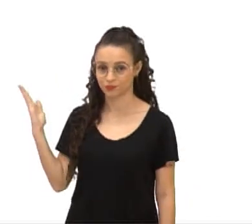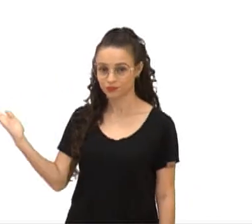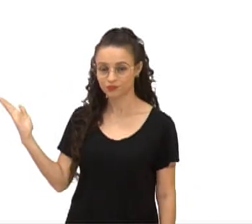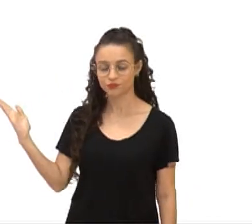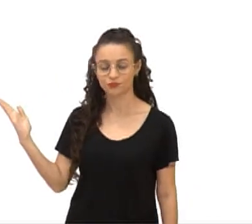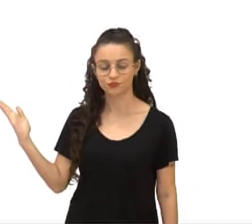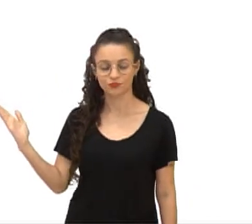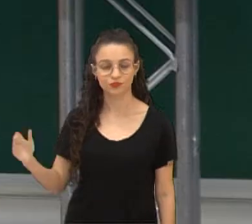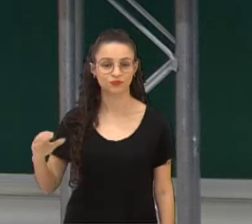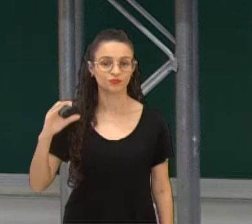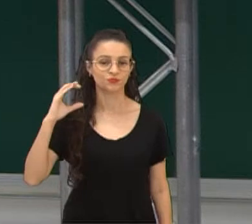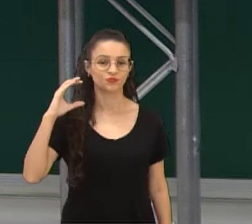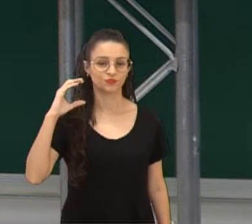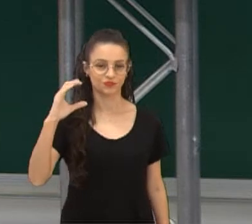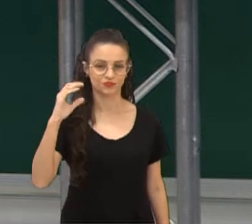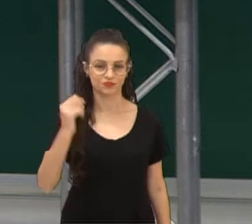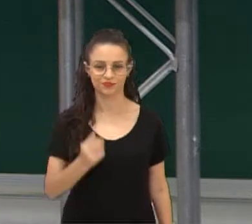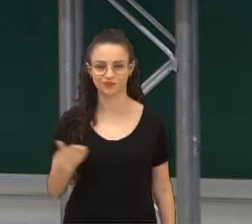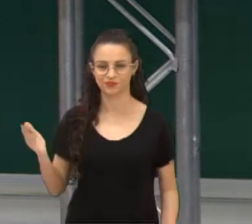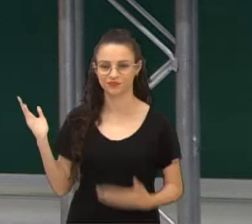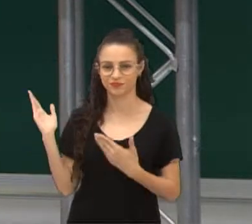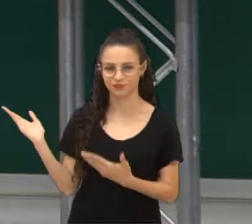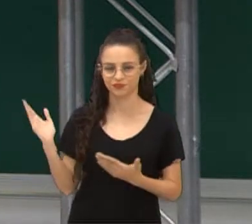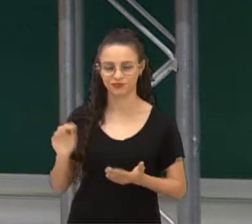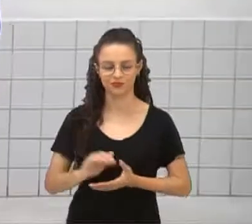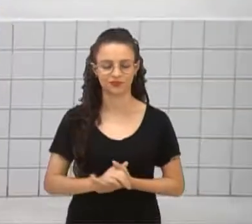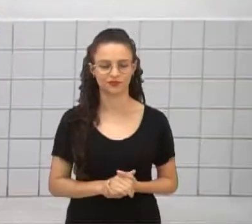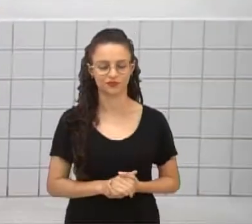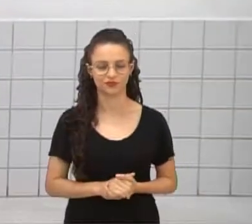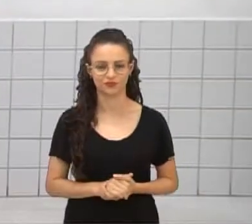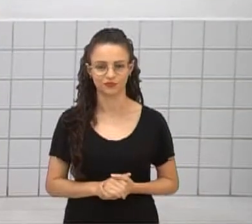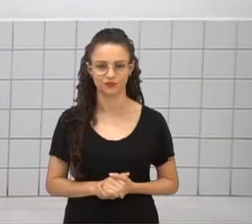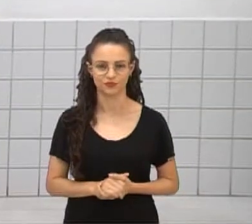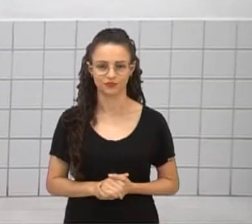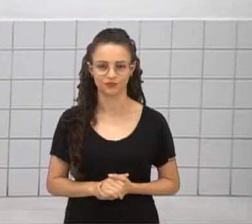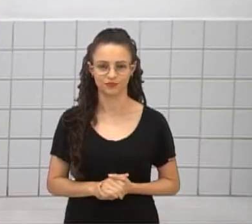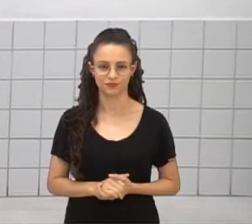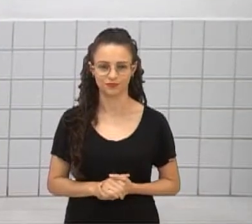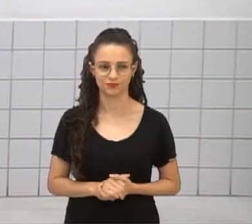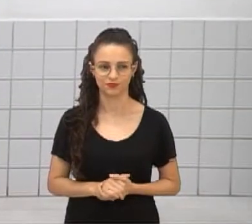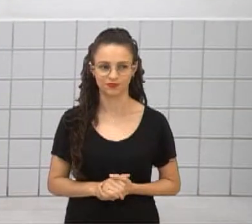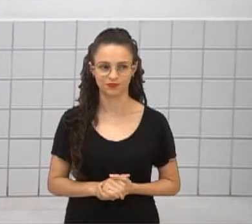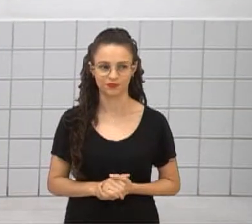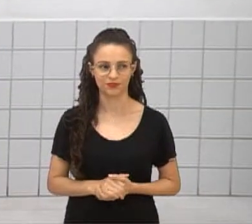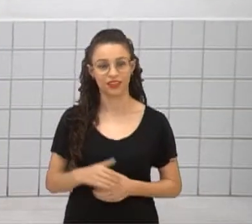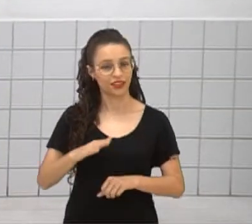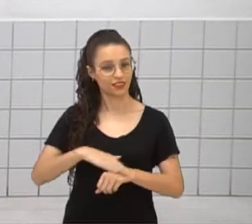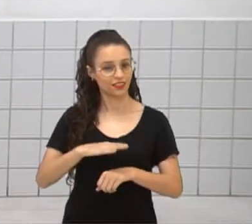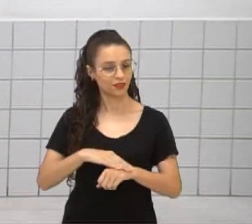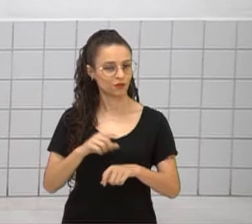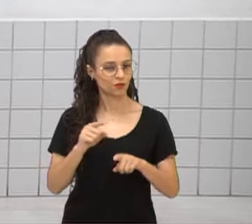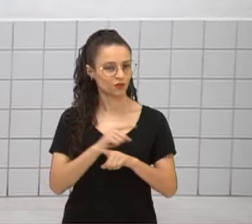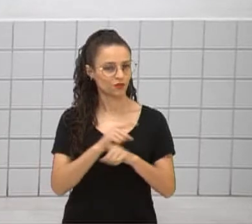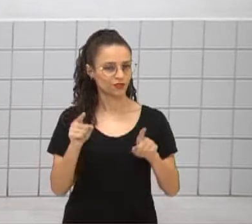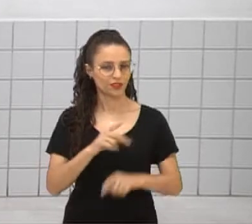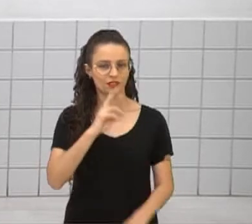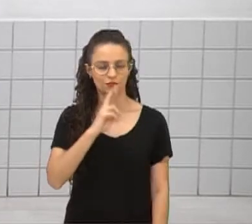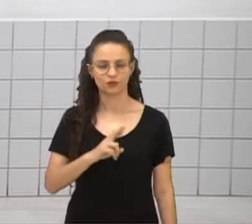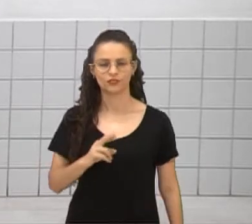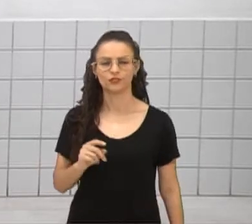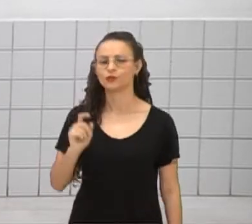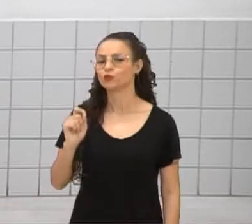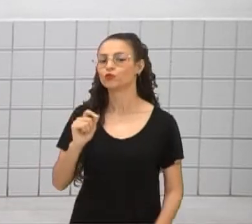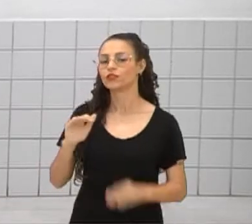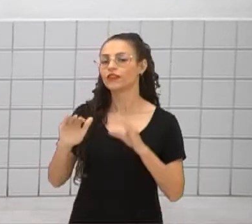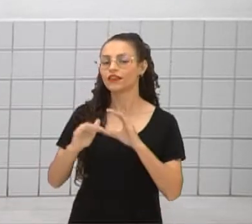not Mere ou será que alternativas e bolso não tem tempo pra galera vamos dar um tempinho O que